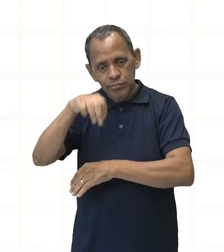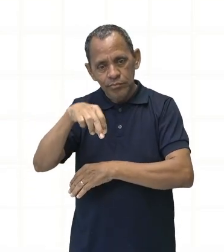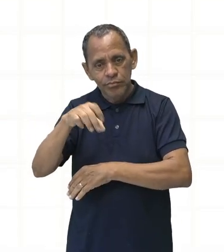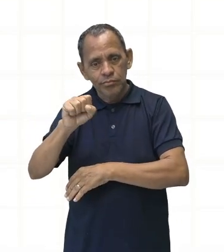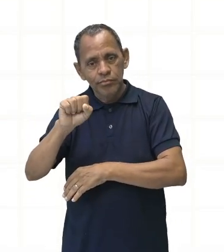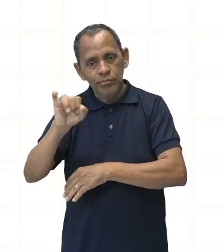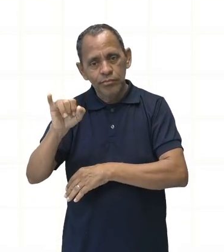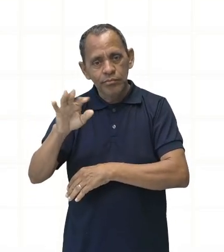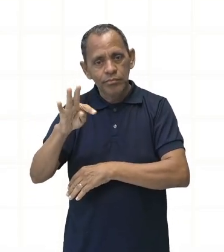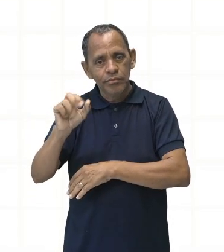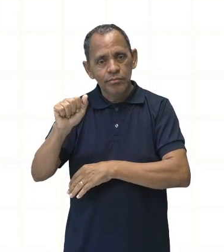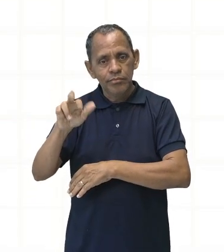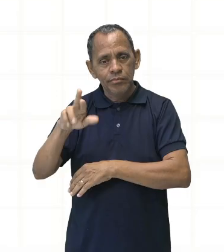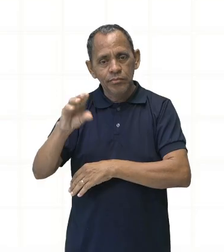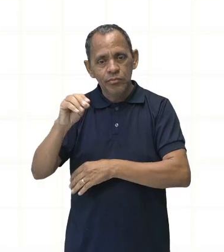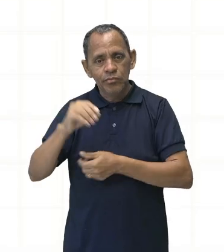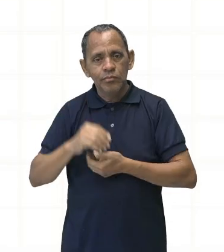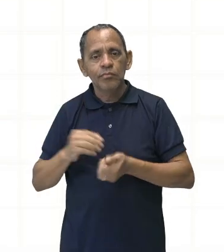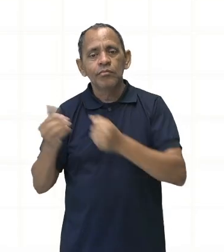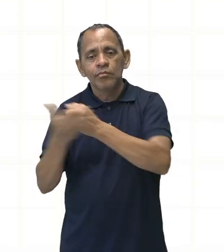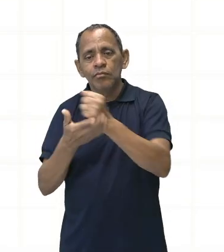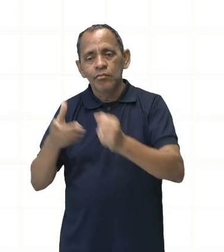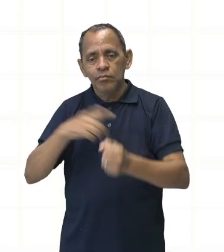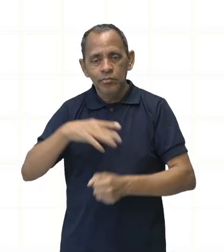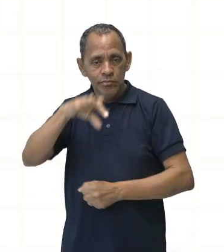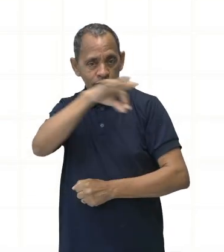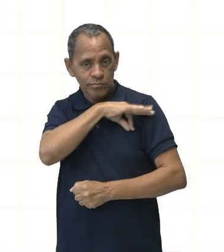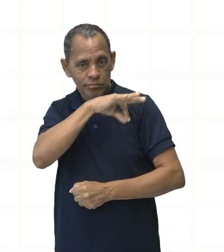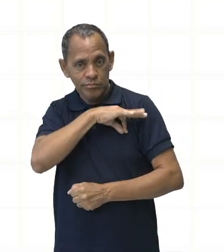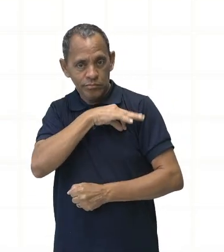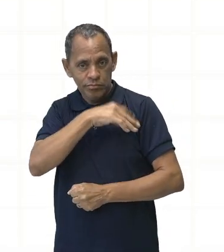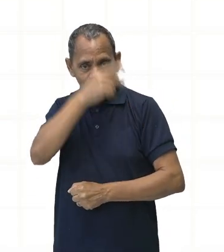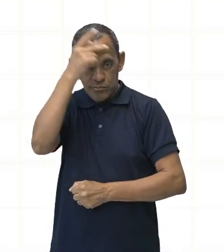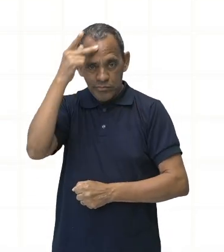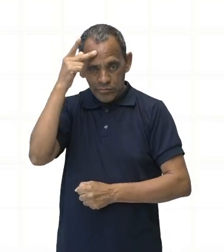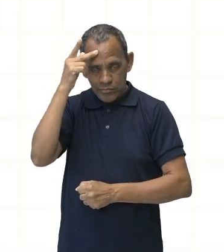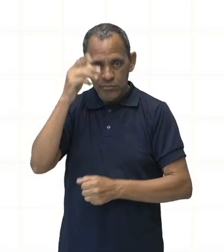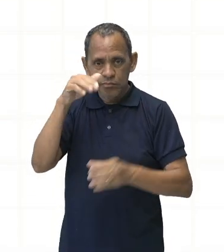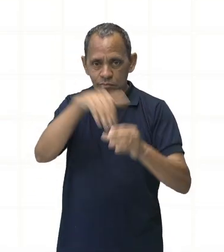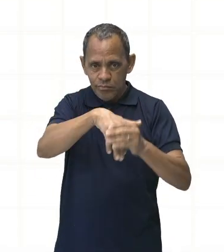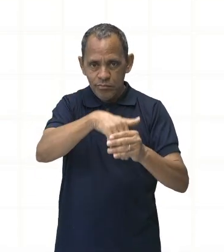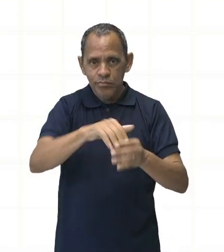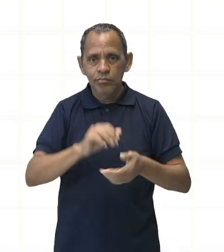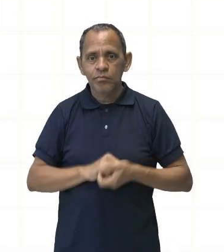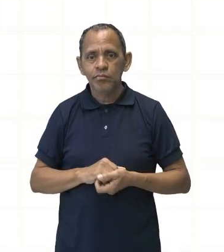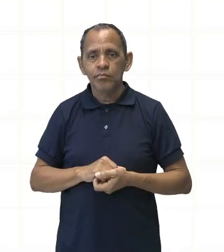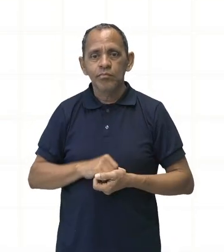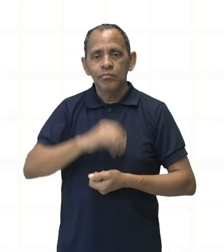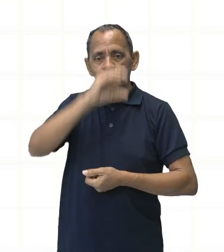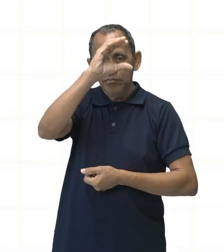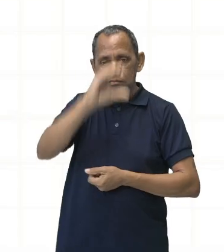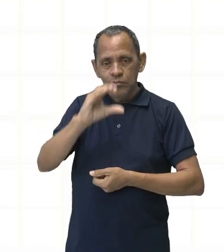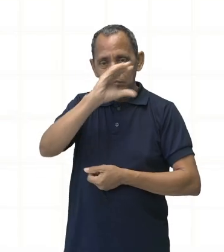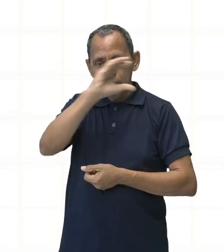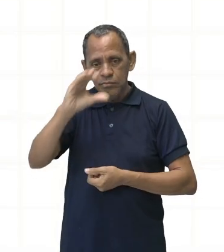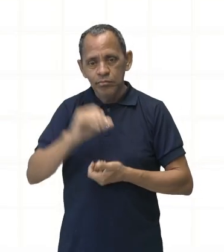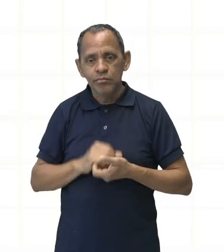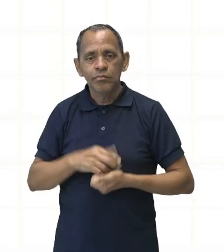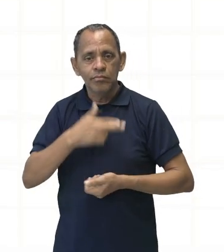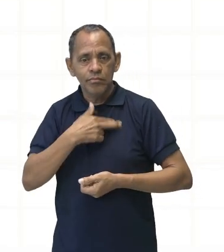censitário? O voto baseado na renda, né, do cidadão, do eleitor. O catolicismo era a